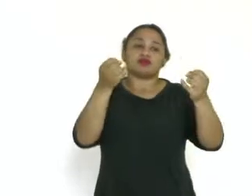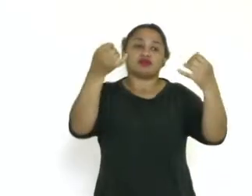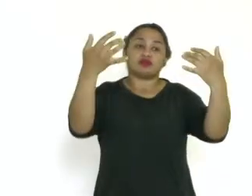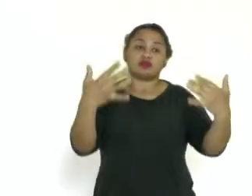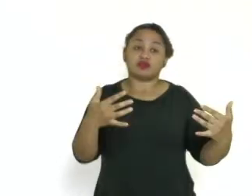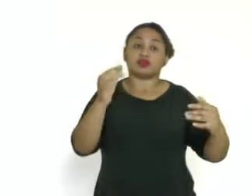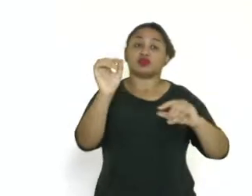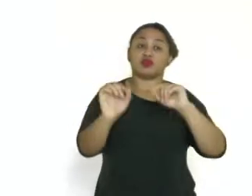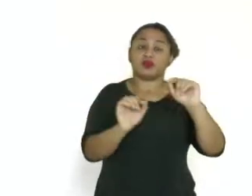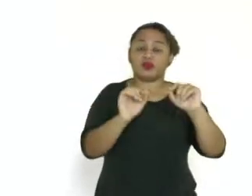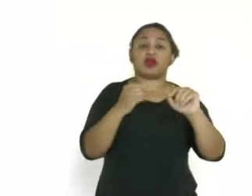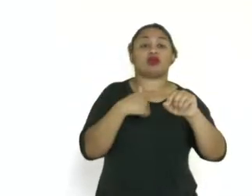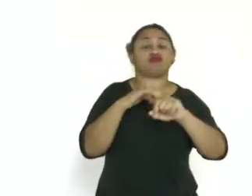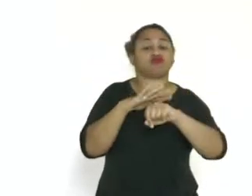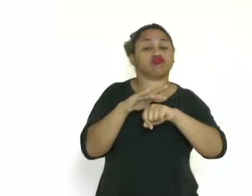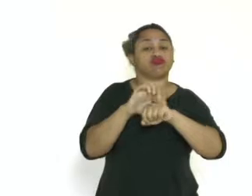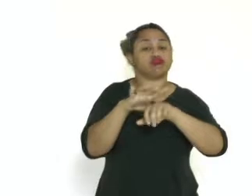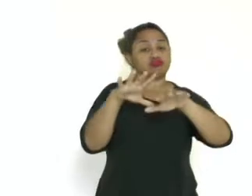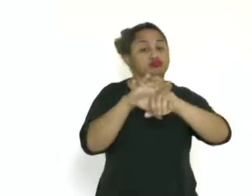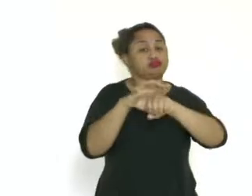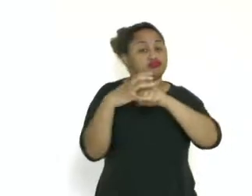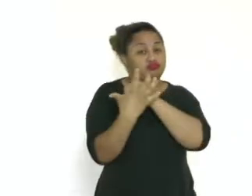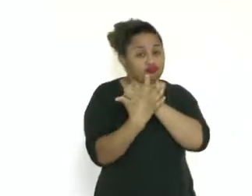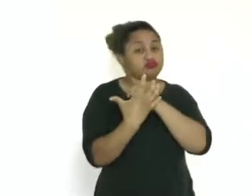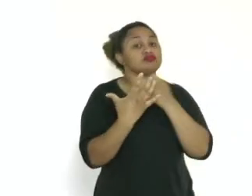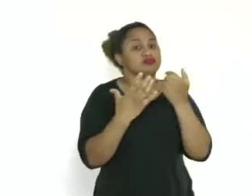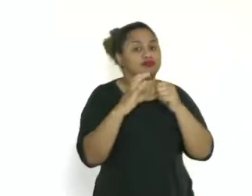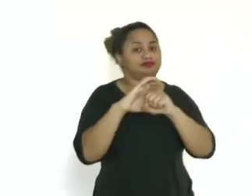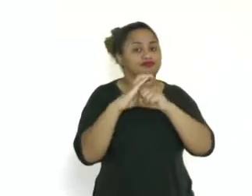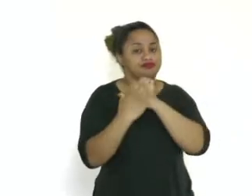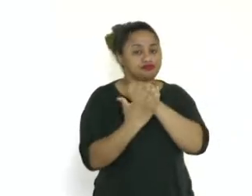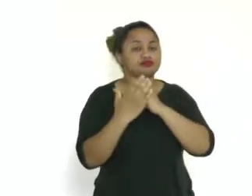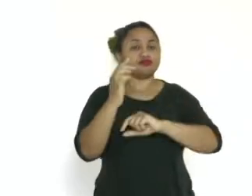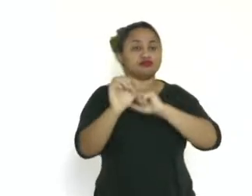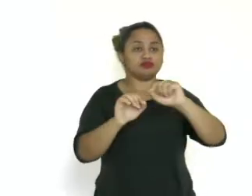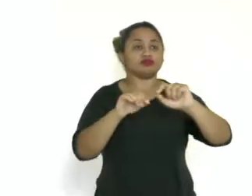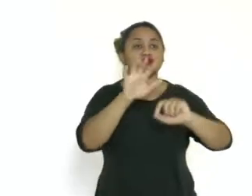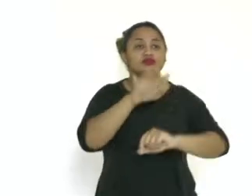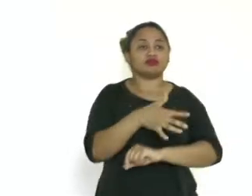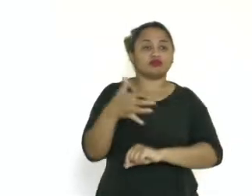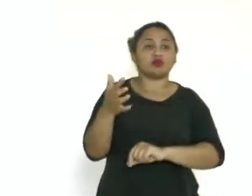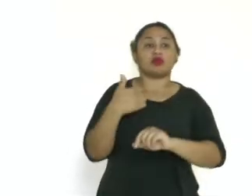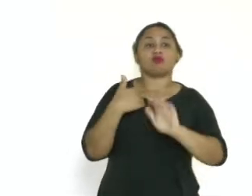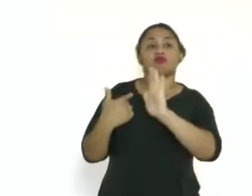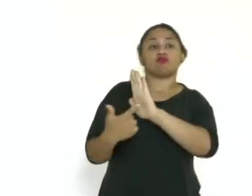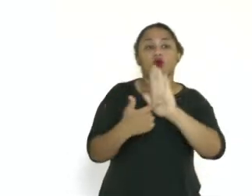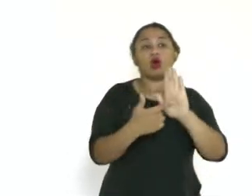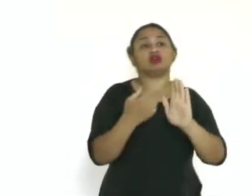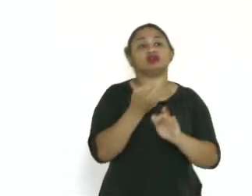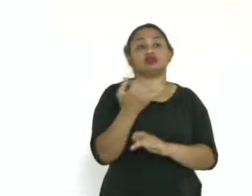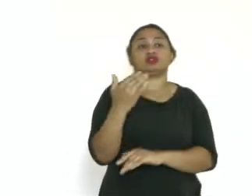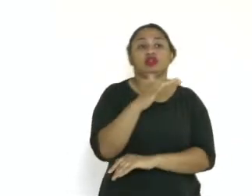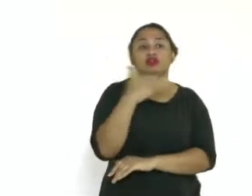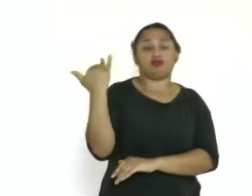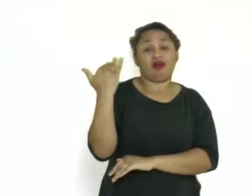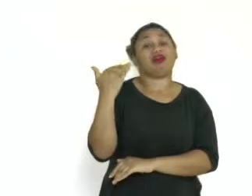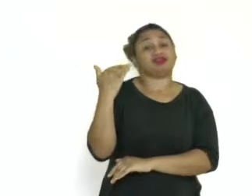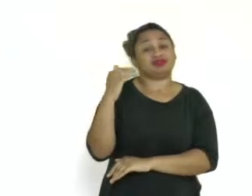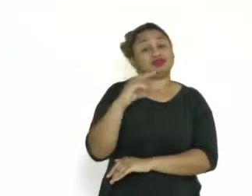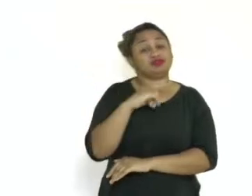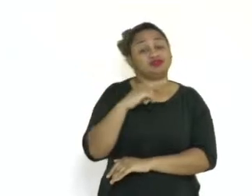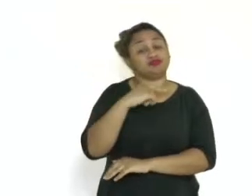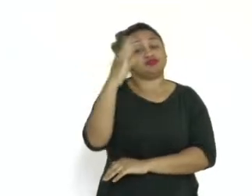Tava falando aí do Covid, né? Ó, a pandemia, né? Ó, as tabelas abaixo, elas mostram os números de mortes no Brasil decorrentes